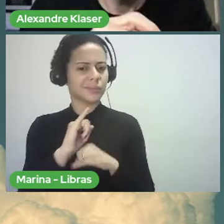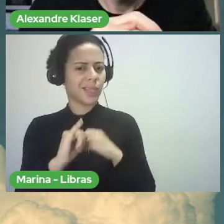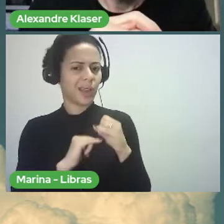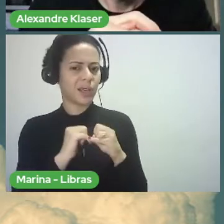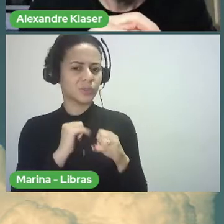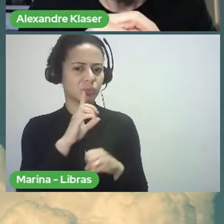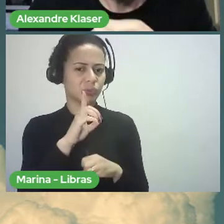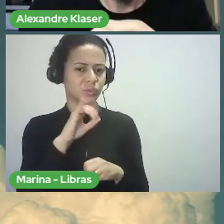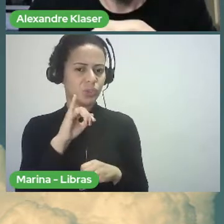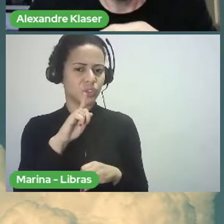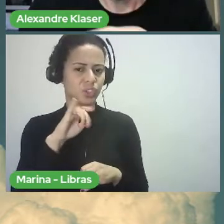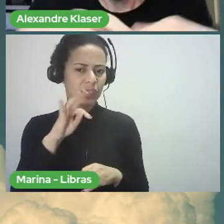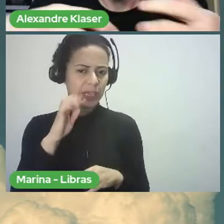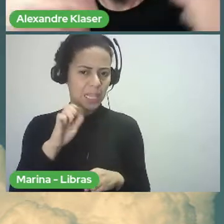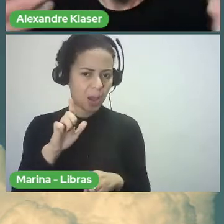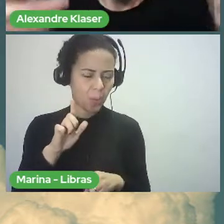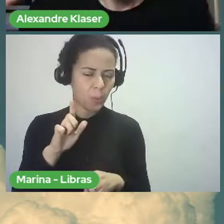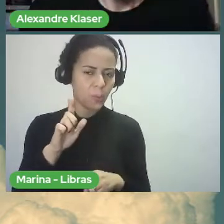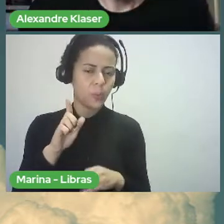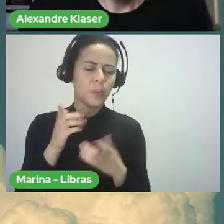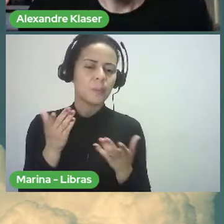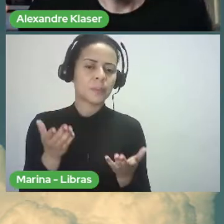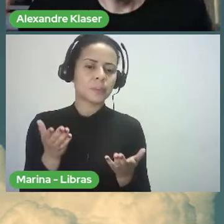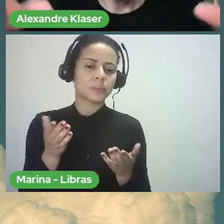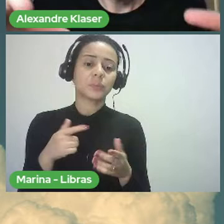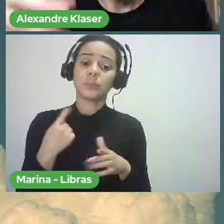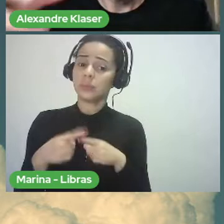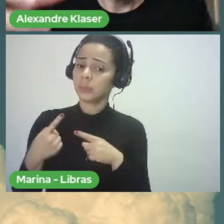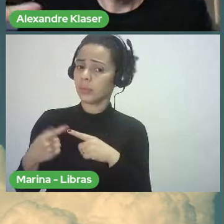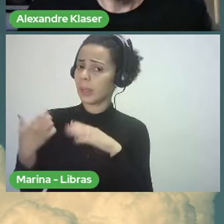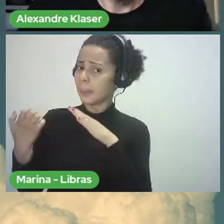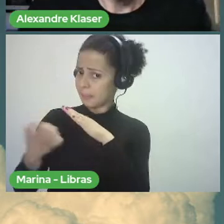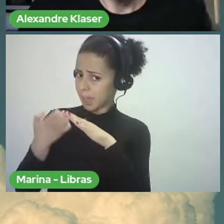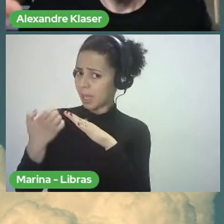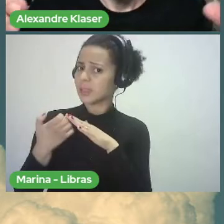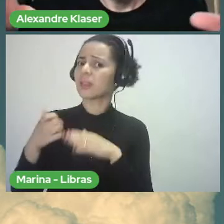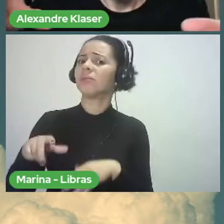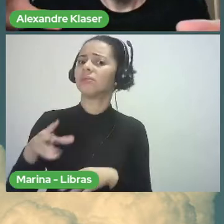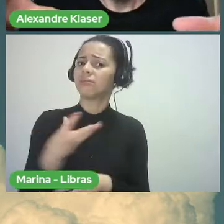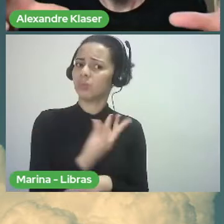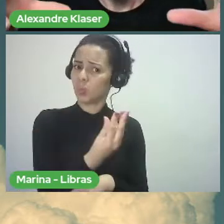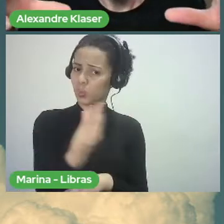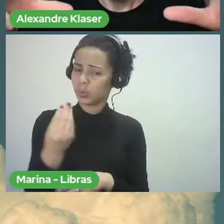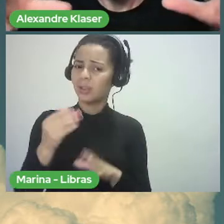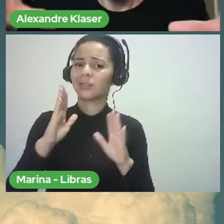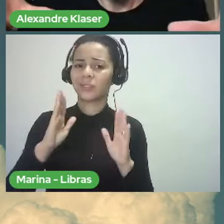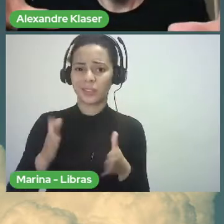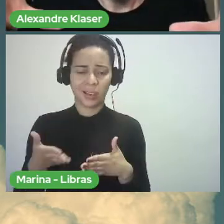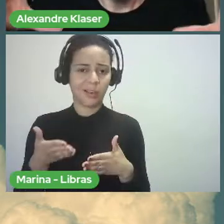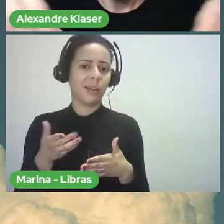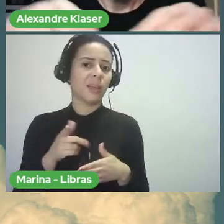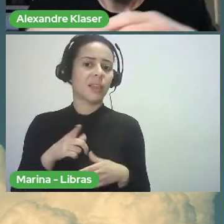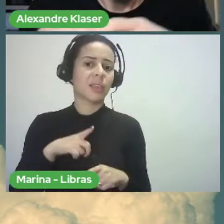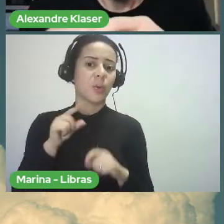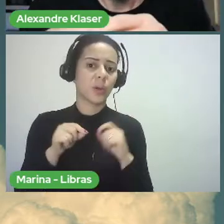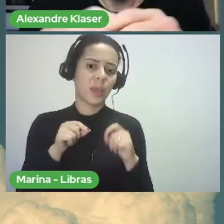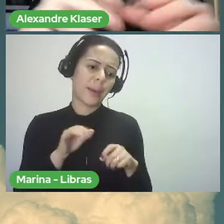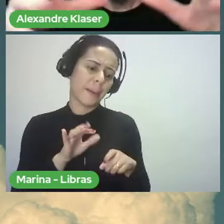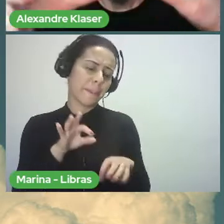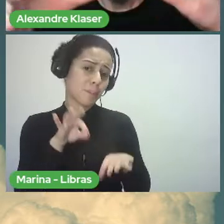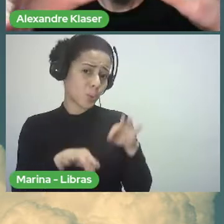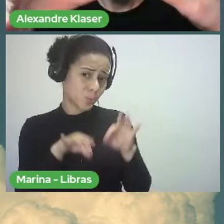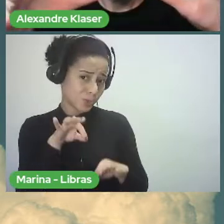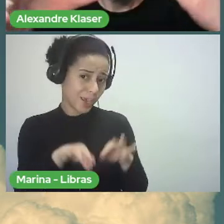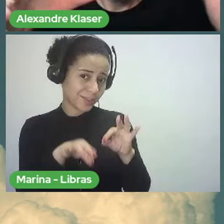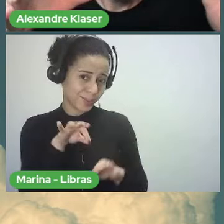digital. Mais do que projeto, e muitas empresas que já estão estabelecidas com capacidade de desenvolvimento, elas têm muito a visão de projeto. O projeto é